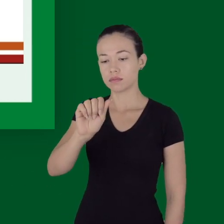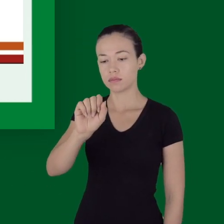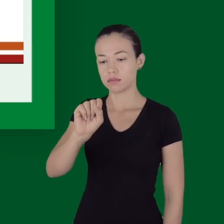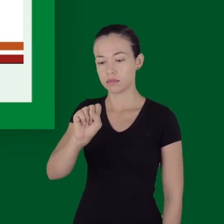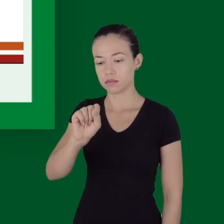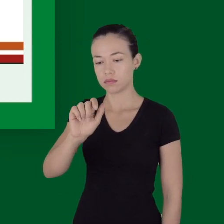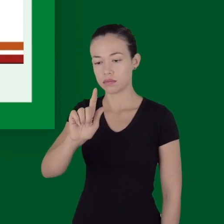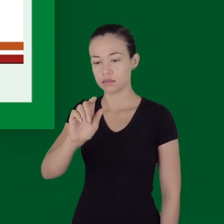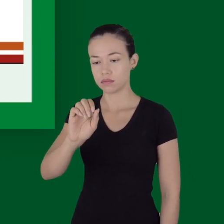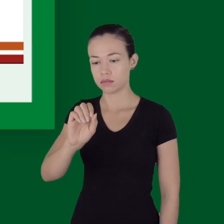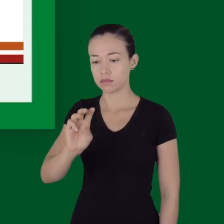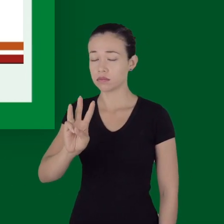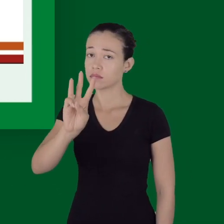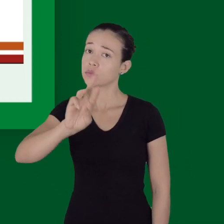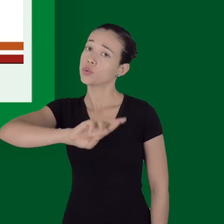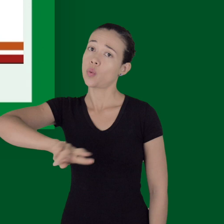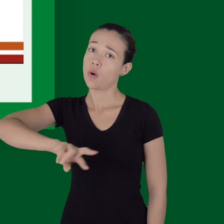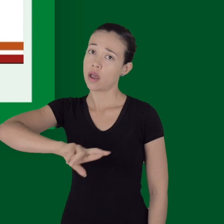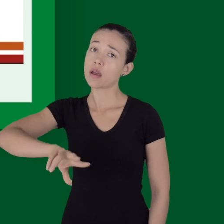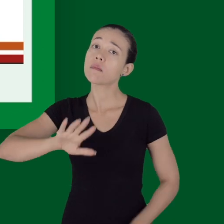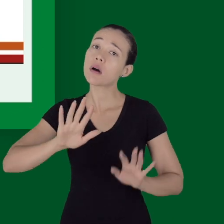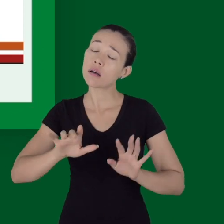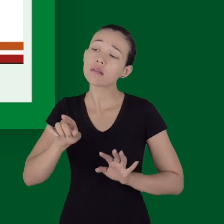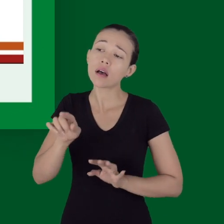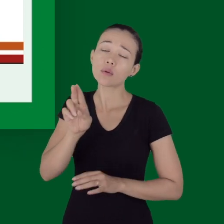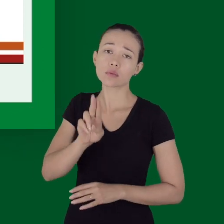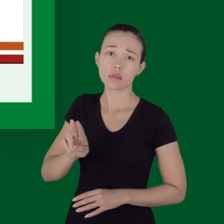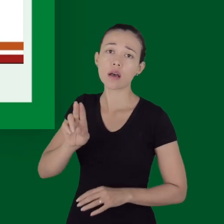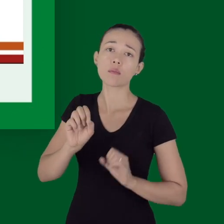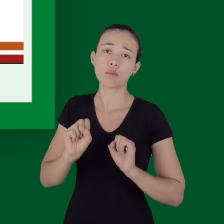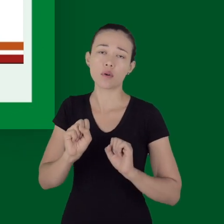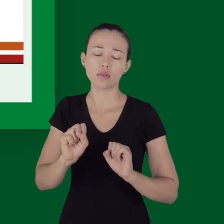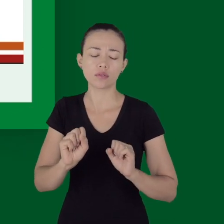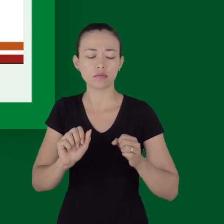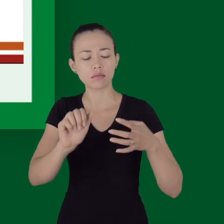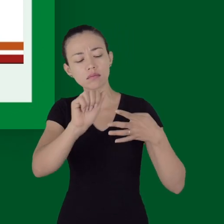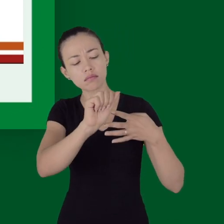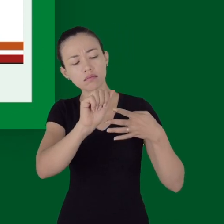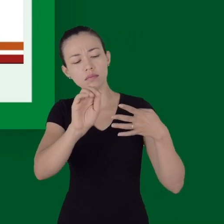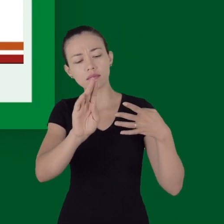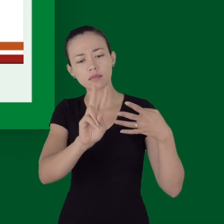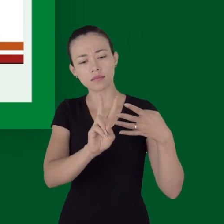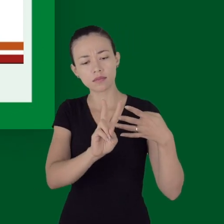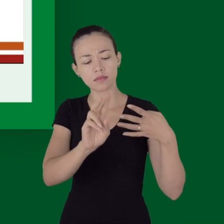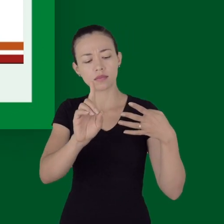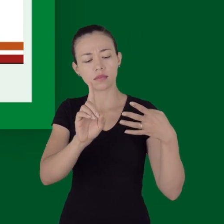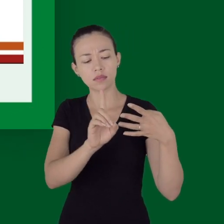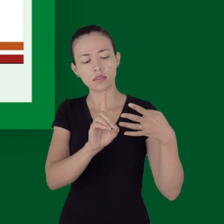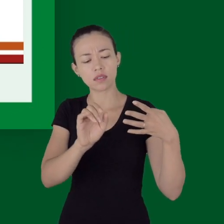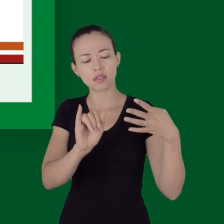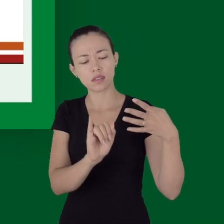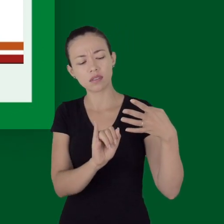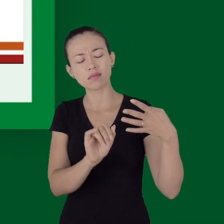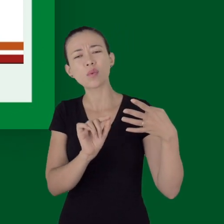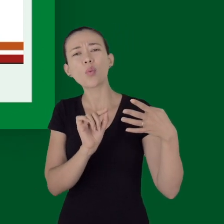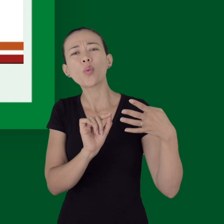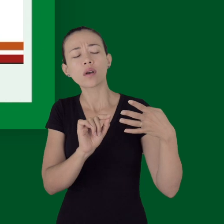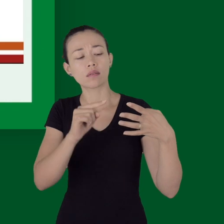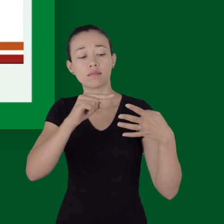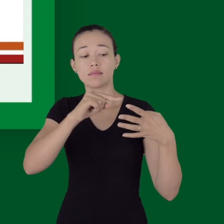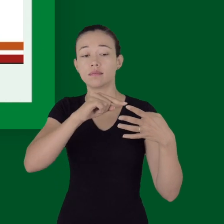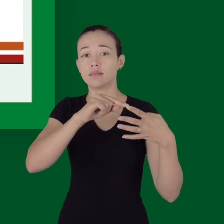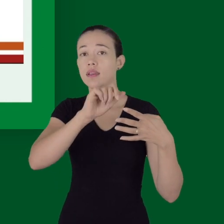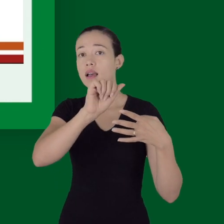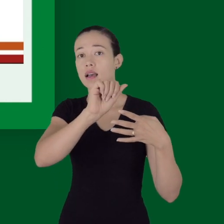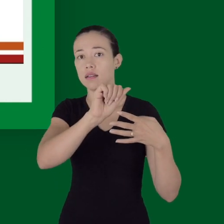uma opção que pode ser usada. A VDI classifica o paciente em 4 categorias, né? O A, de